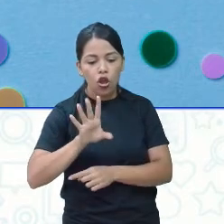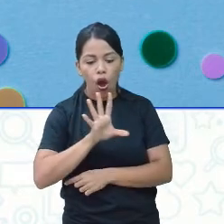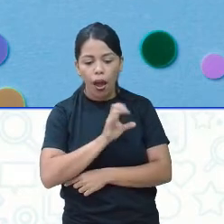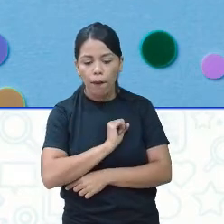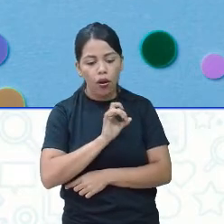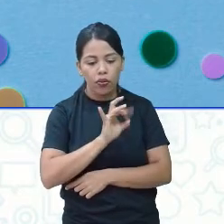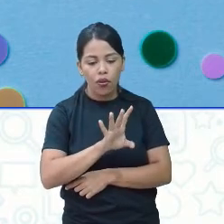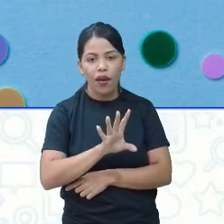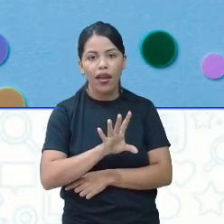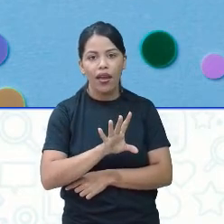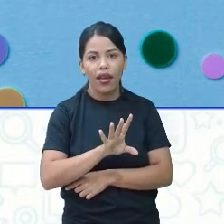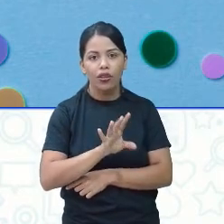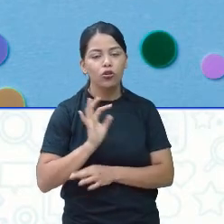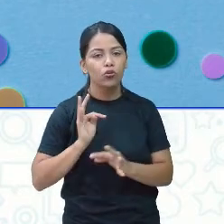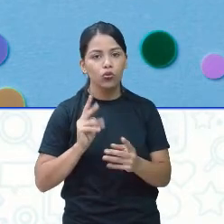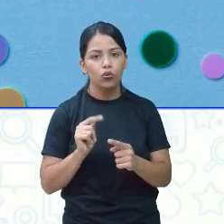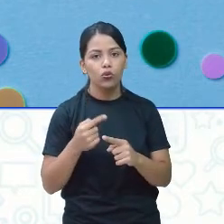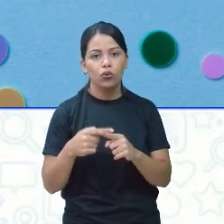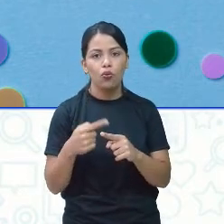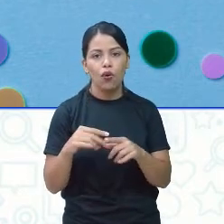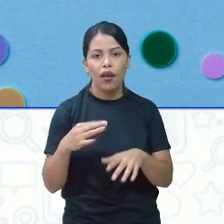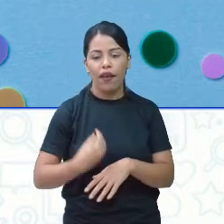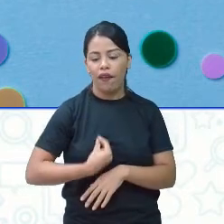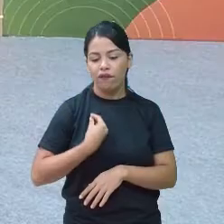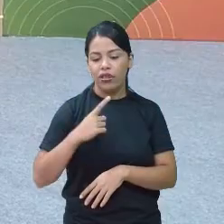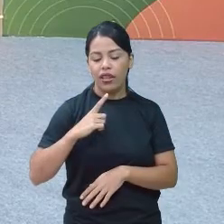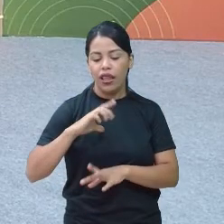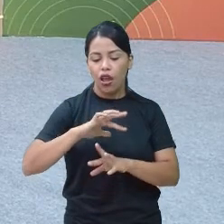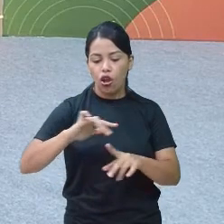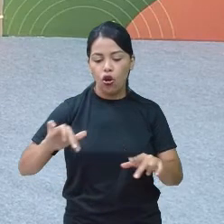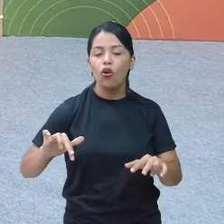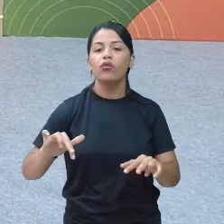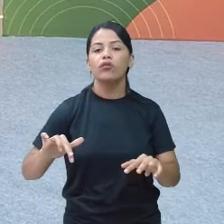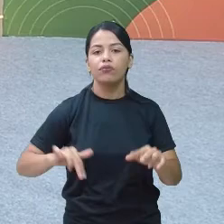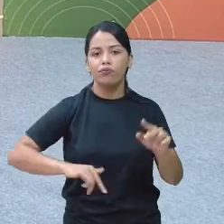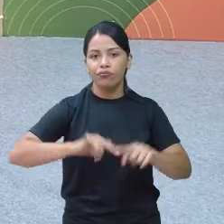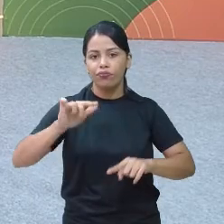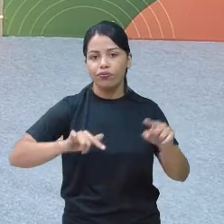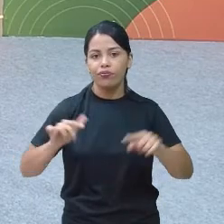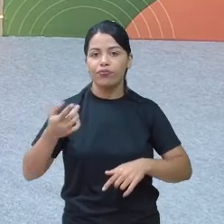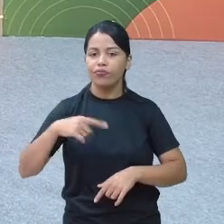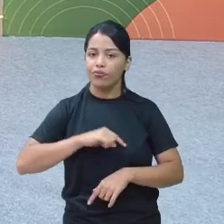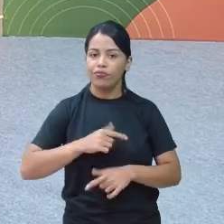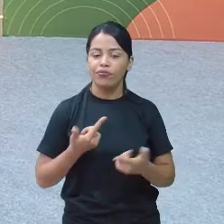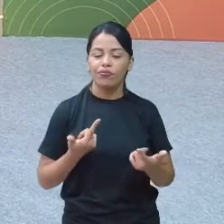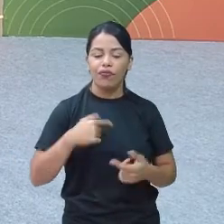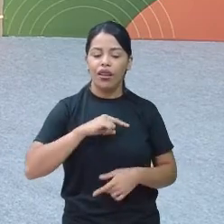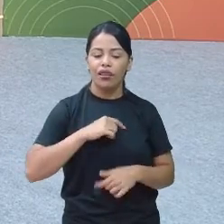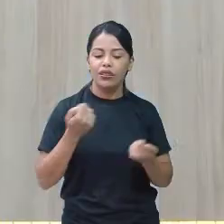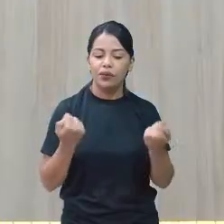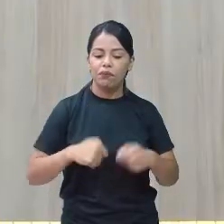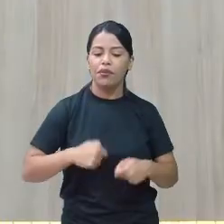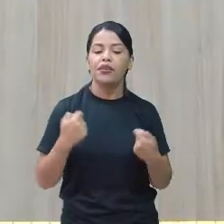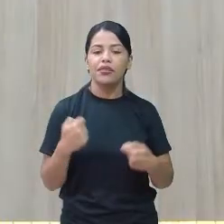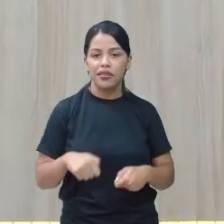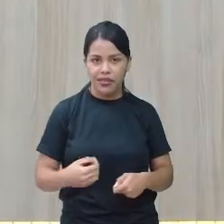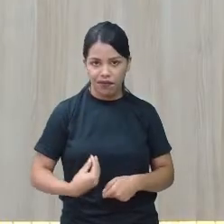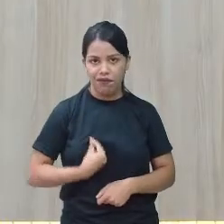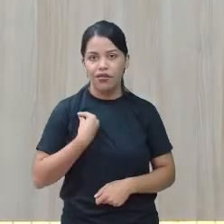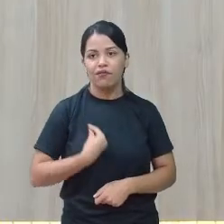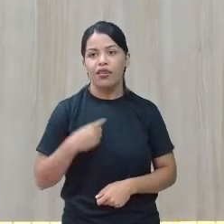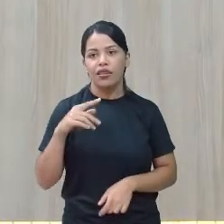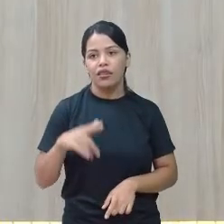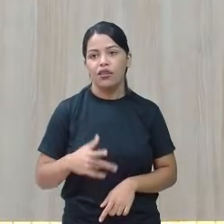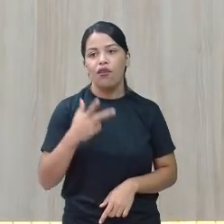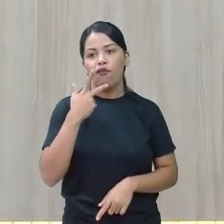suficiente, que a vida tem imprevisibilidades e é possível lidar com elas. Falando em imprevisibilidade, eu quero